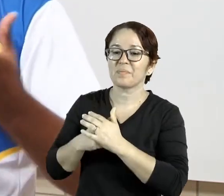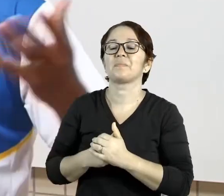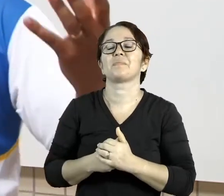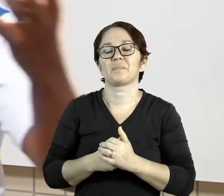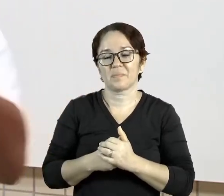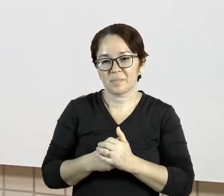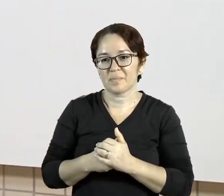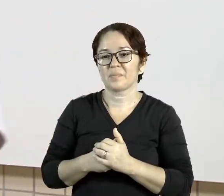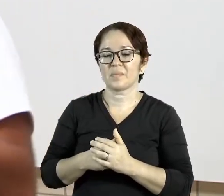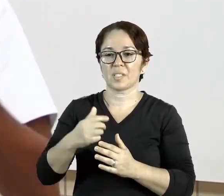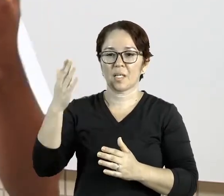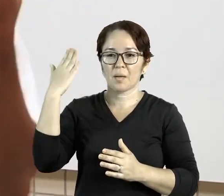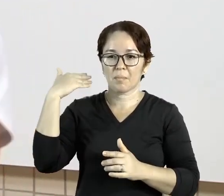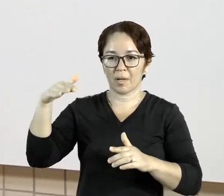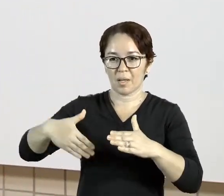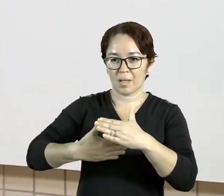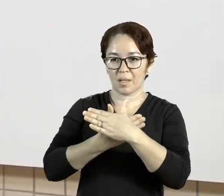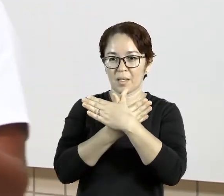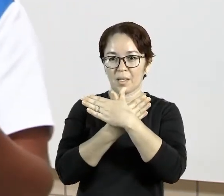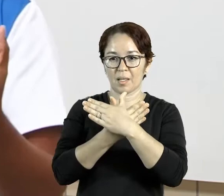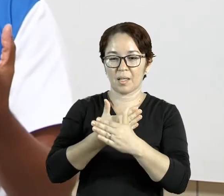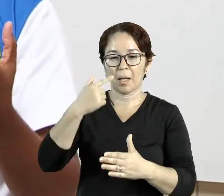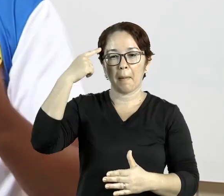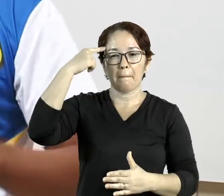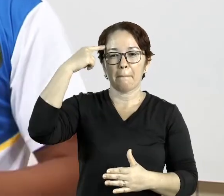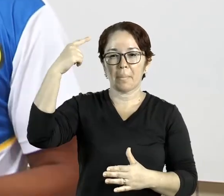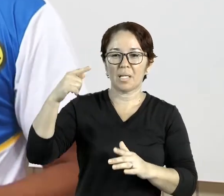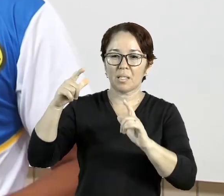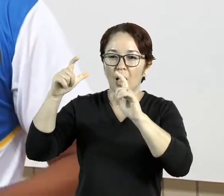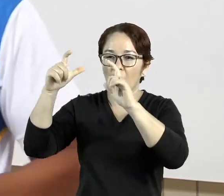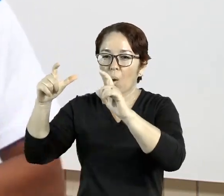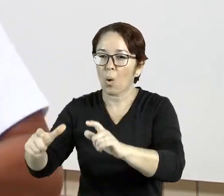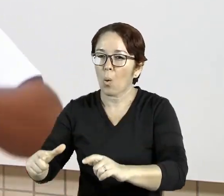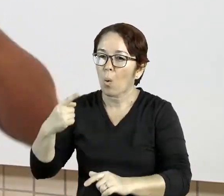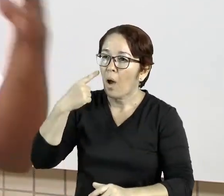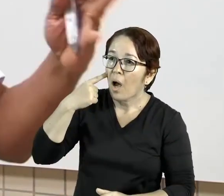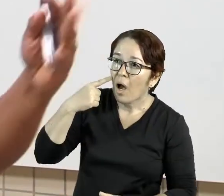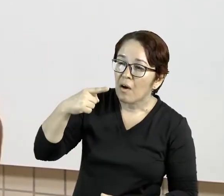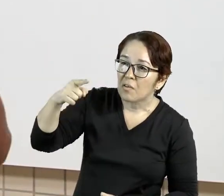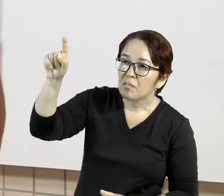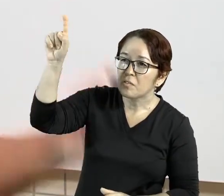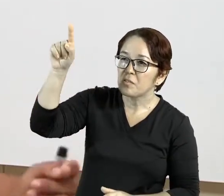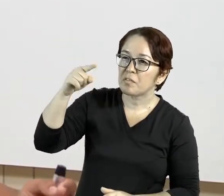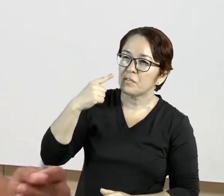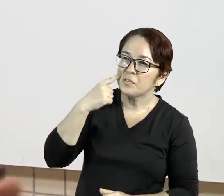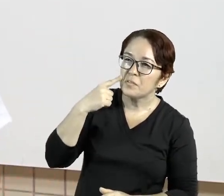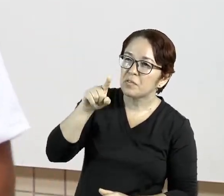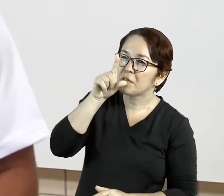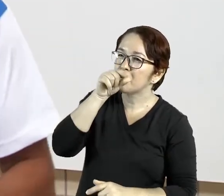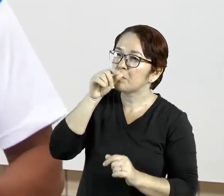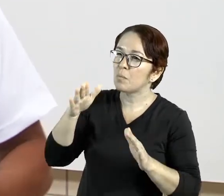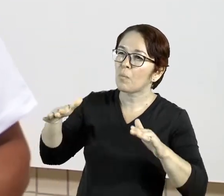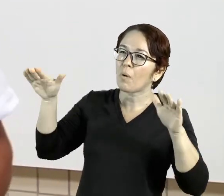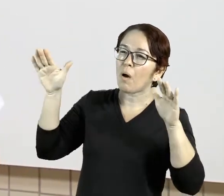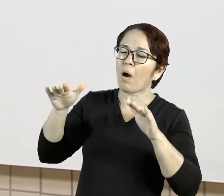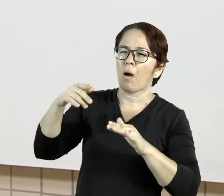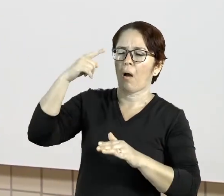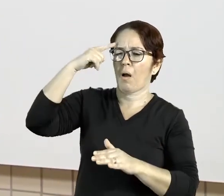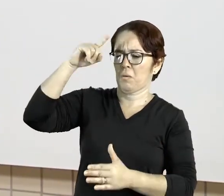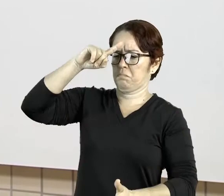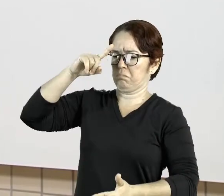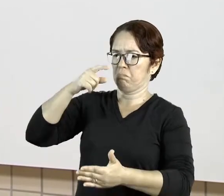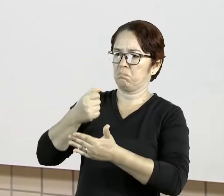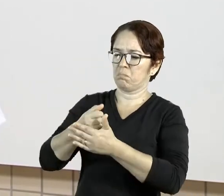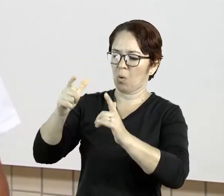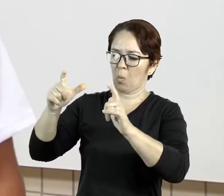que daquele local onde eles viram aquela cena, seria o local para construir o grande Império Asteca. Veja só, uma águia em